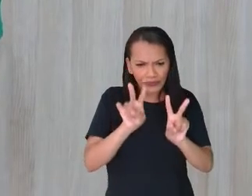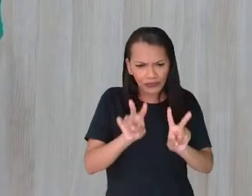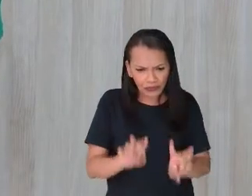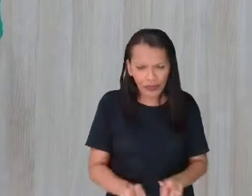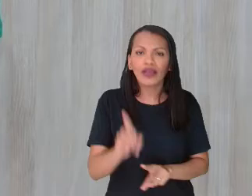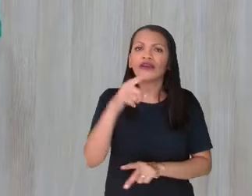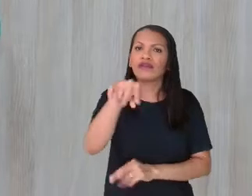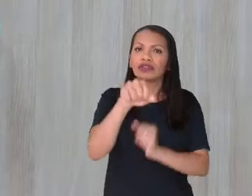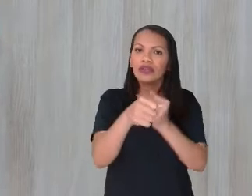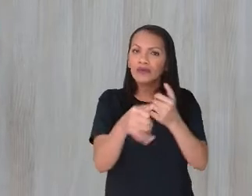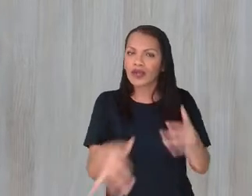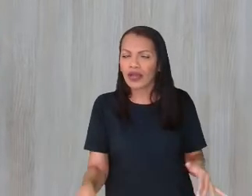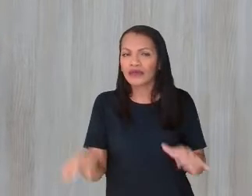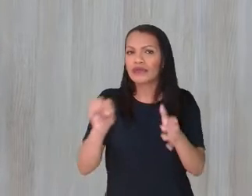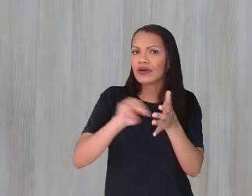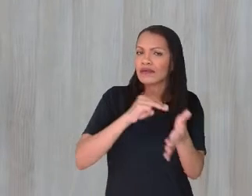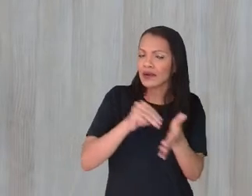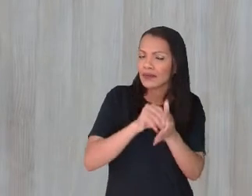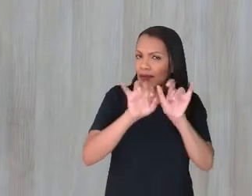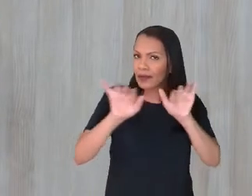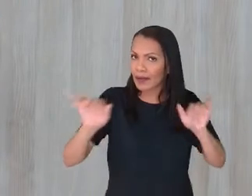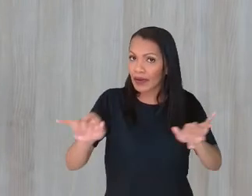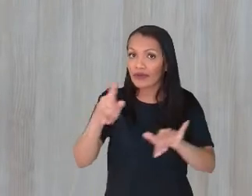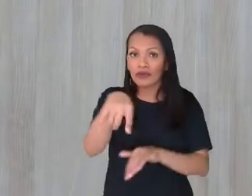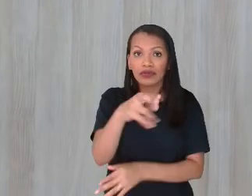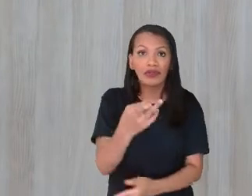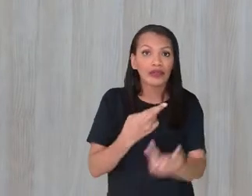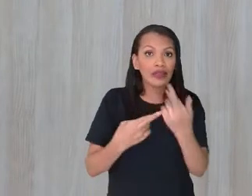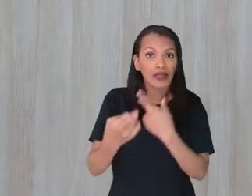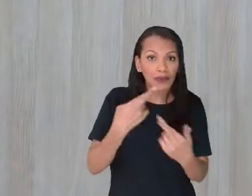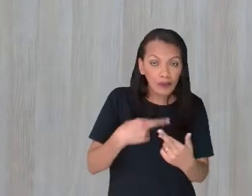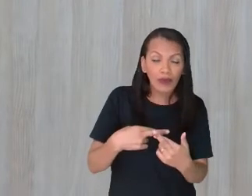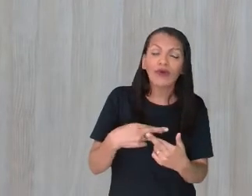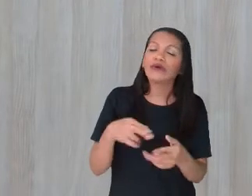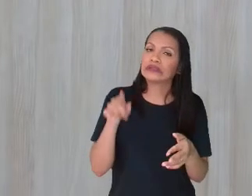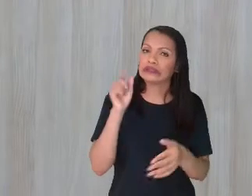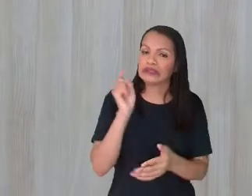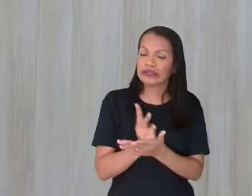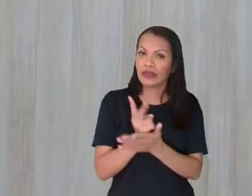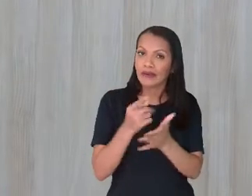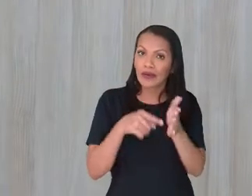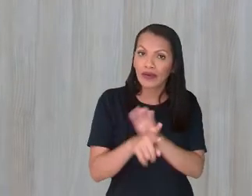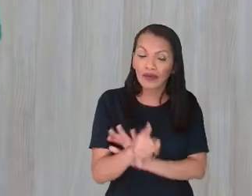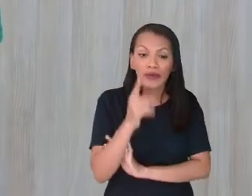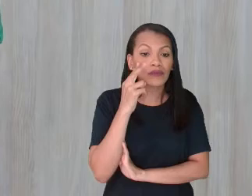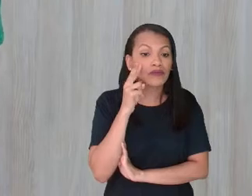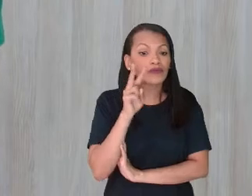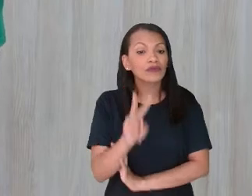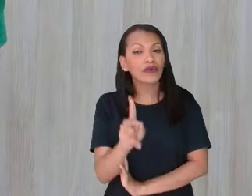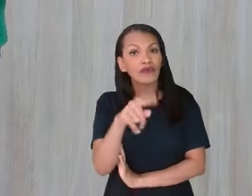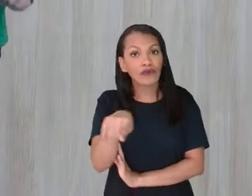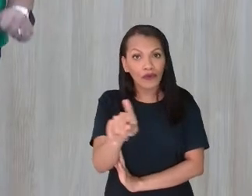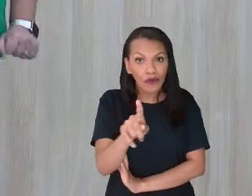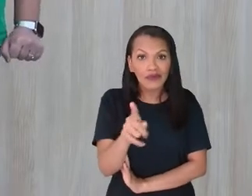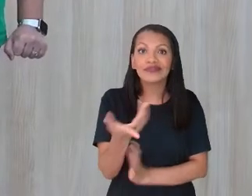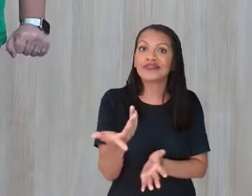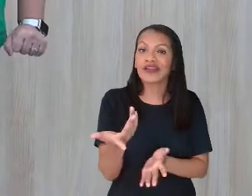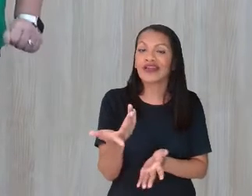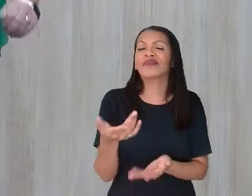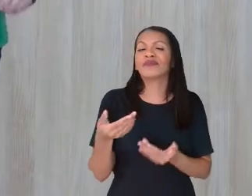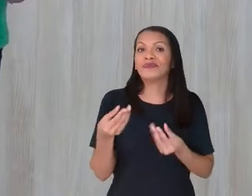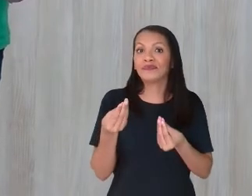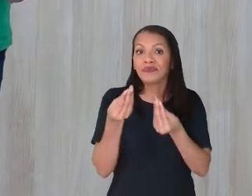vocês vêm colocando lá no chat. Respondendo quando vocês estão perguntando, dando uma olhada na contribuição que vocês estão dando na